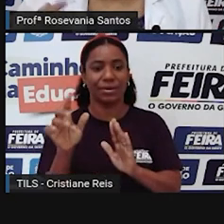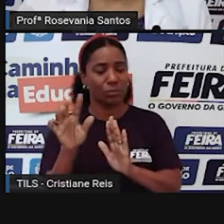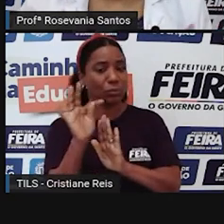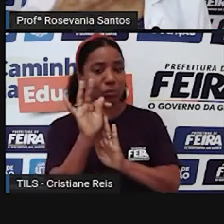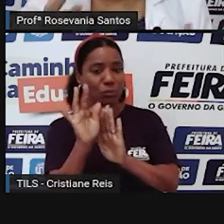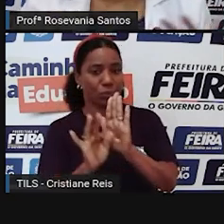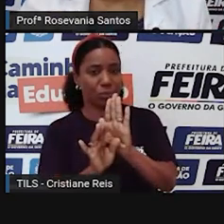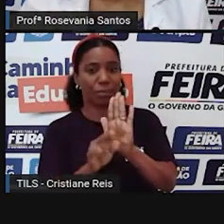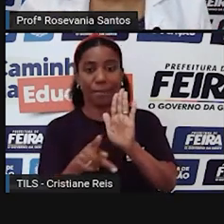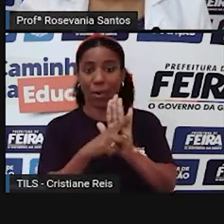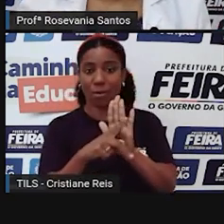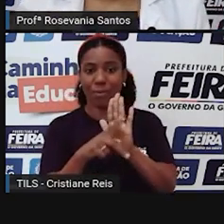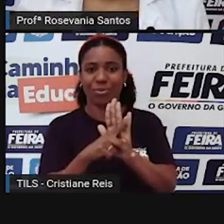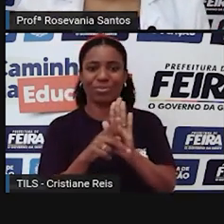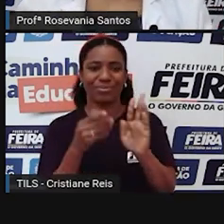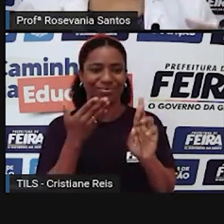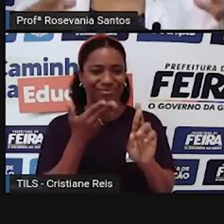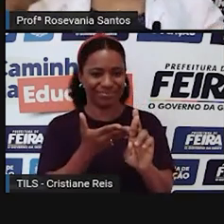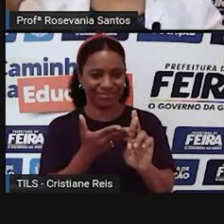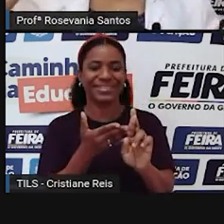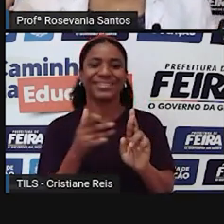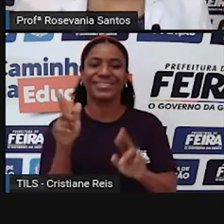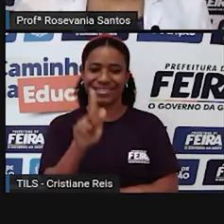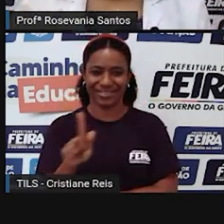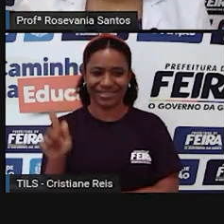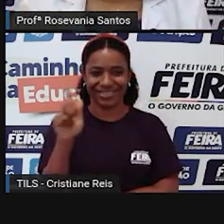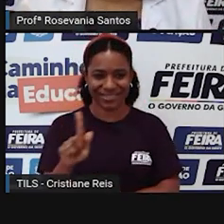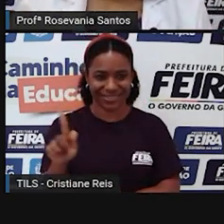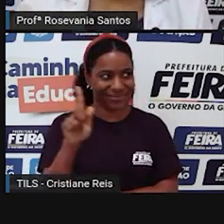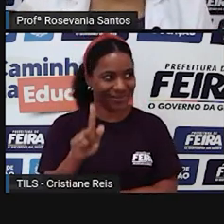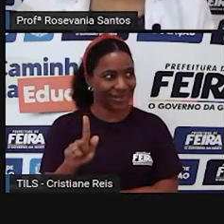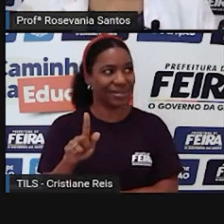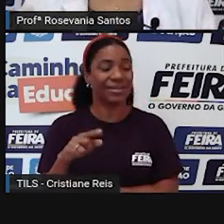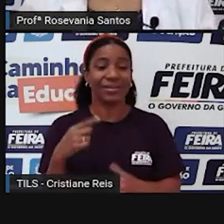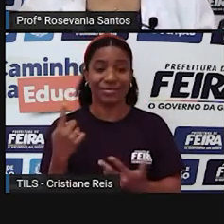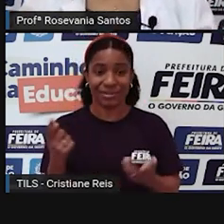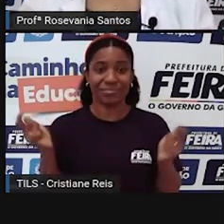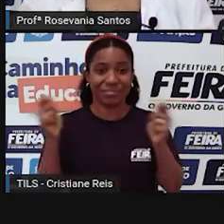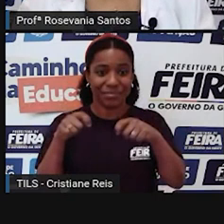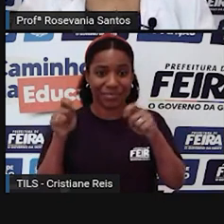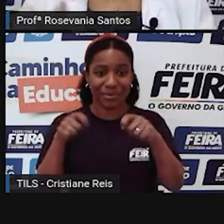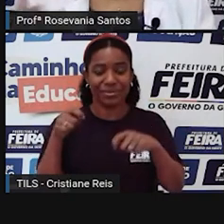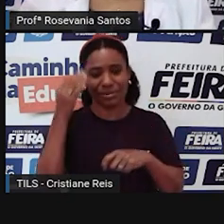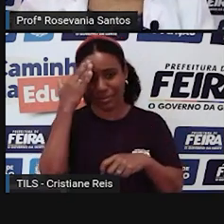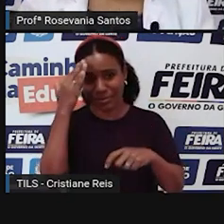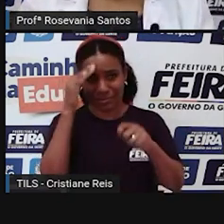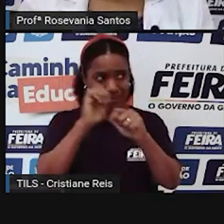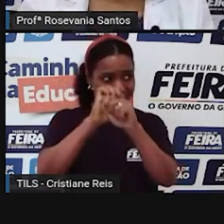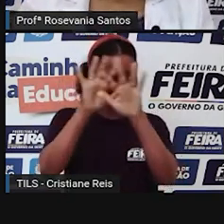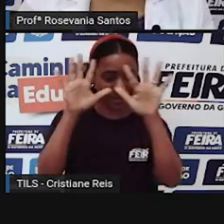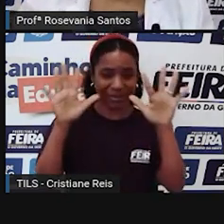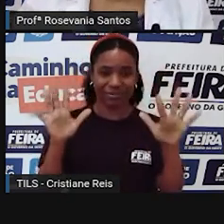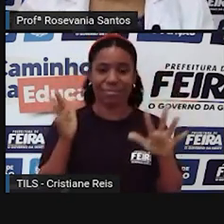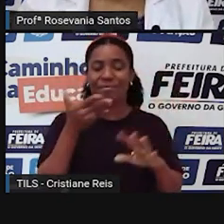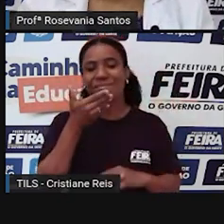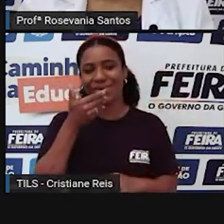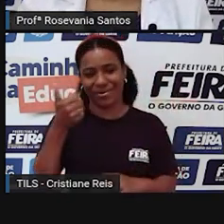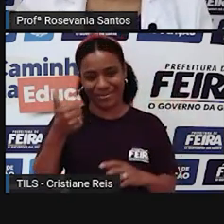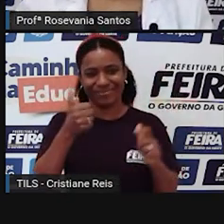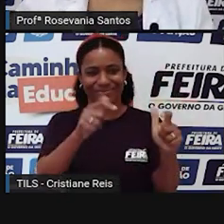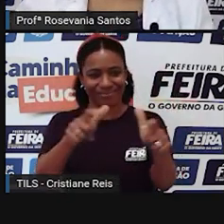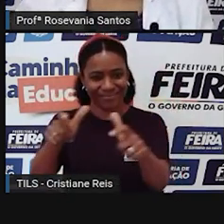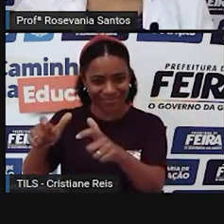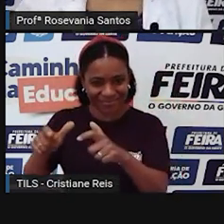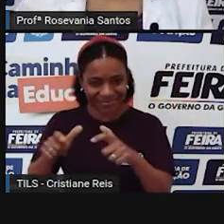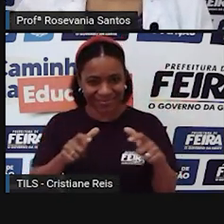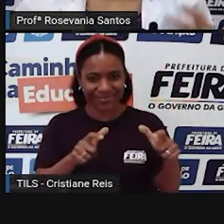entender, saber diferenciar, né, cada um deles, que é para você ter uma compreensão maior do lugar, do espaço que você está estudando,